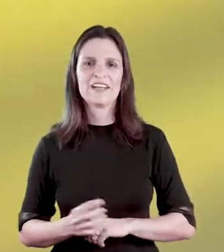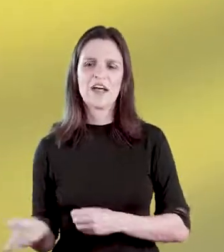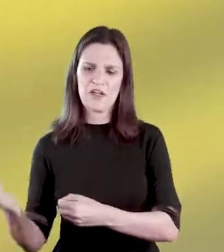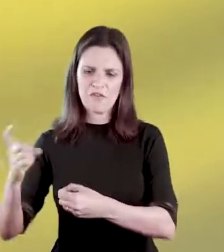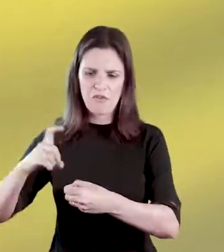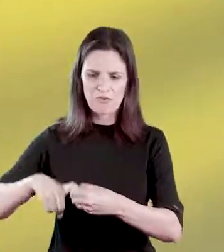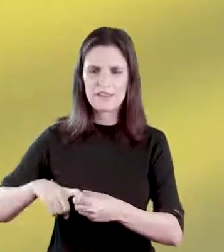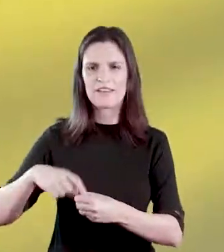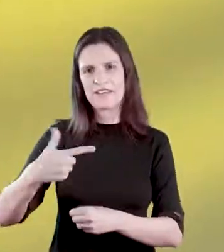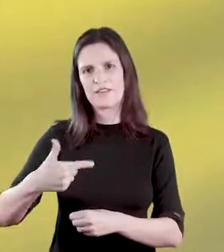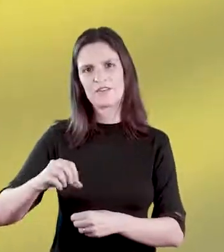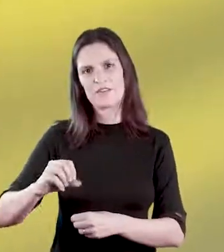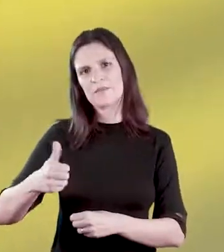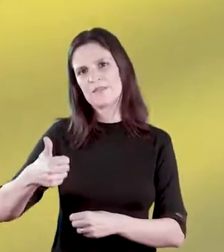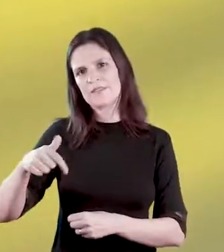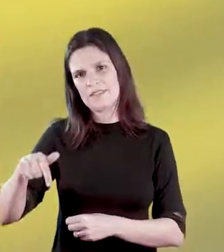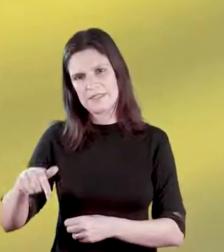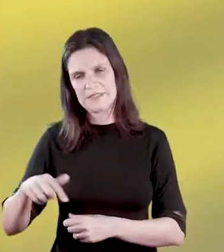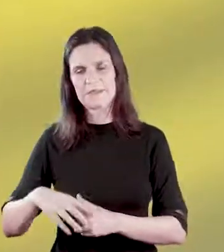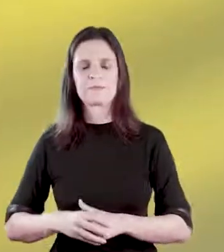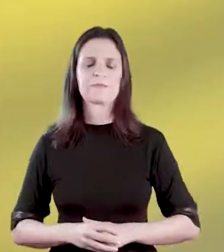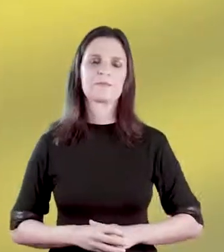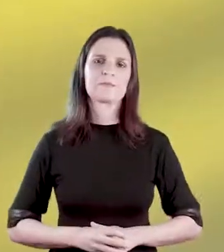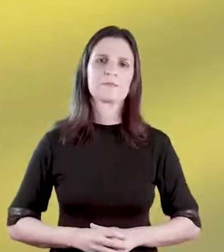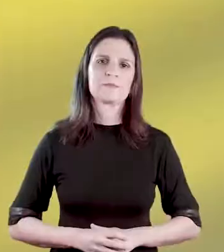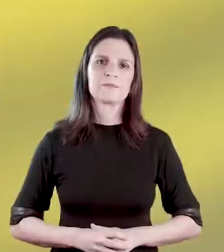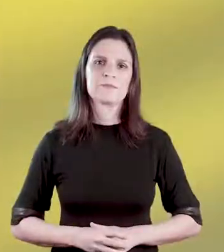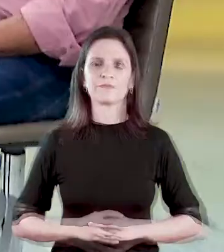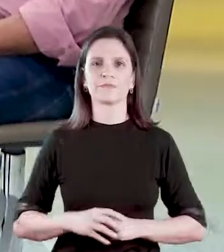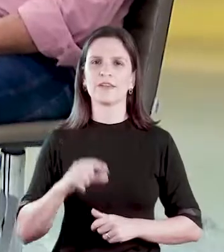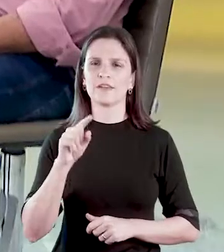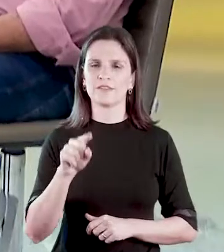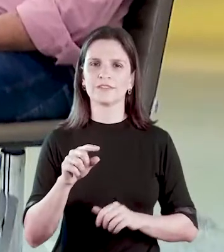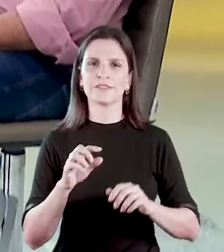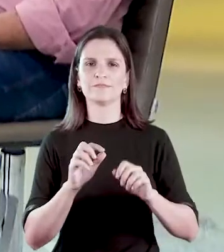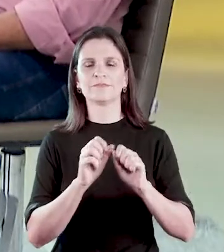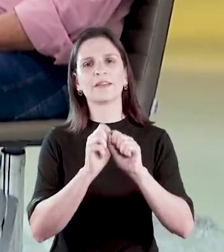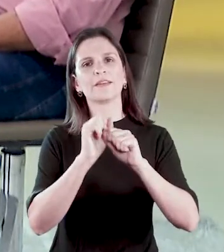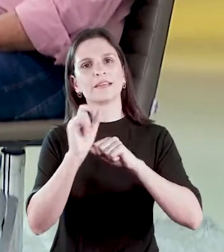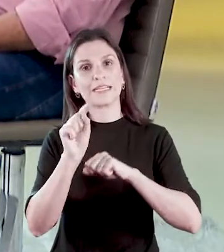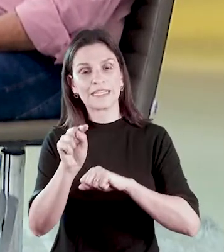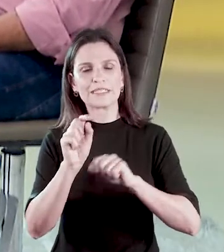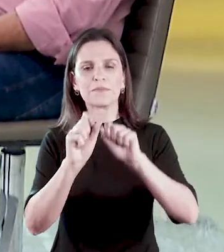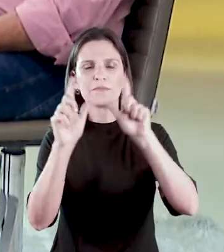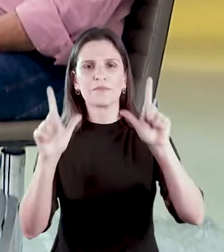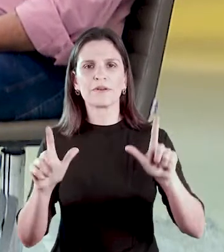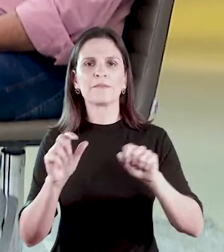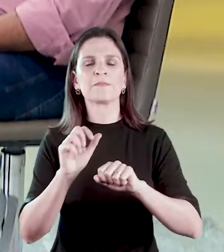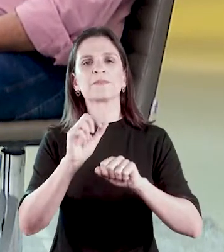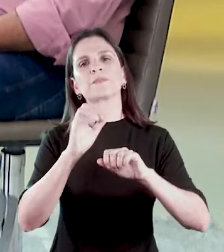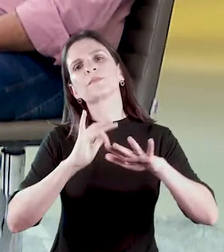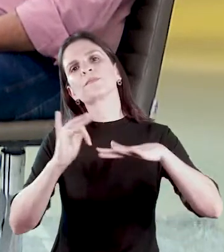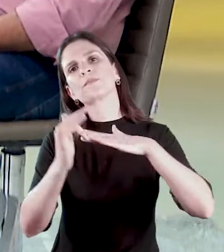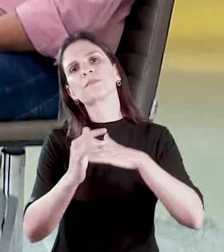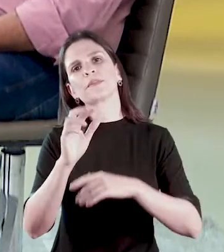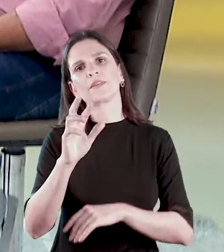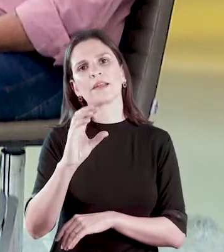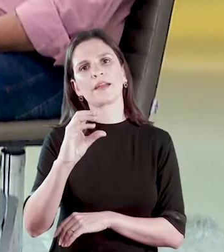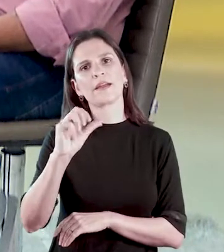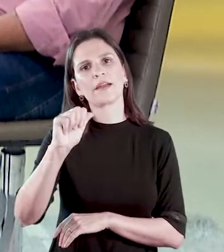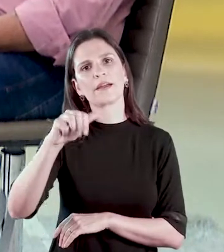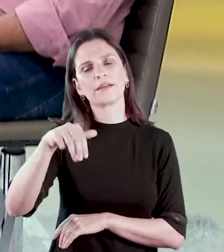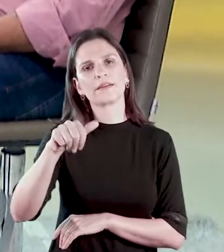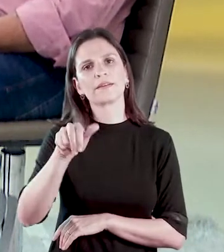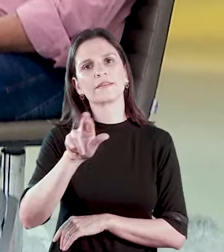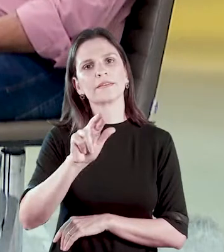missão mas aí resolver voltar aqui logo na sequência vou explicar por que voltei Lembrando que você pode acessar todos os conteúdos da câmera